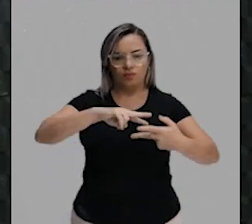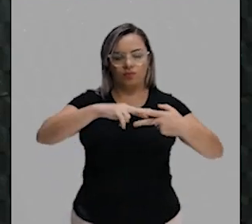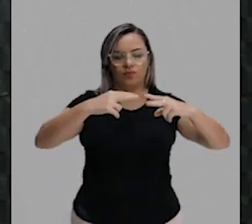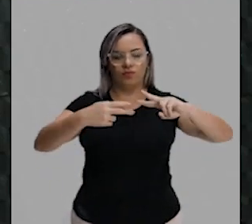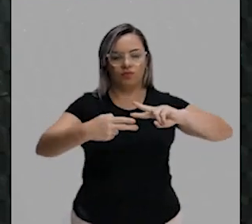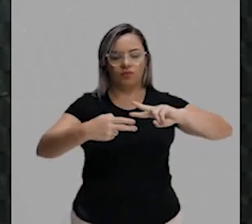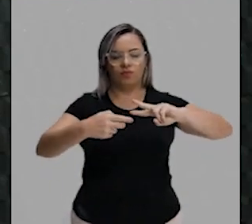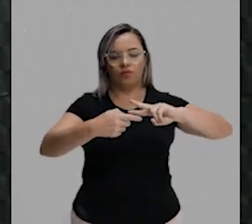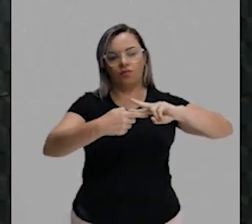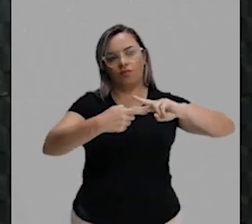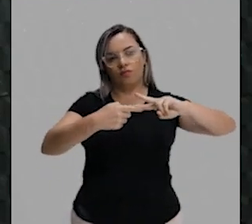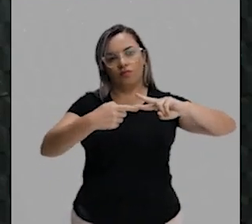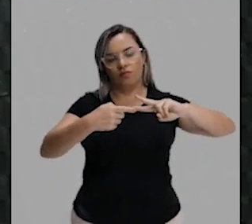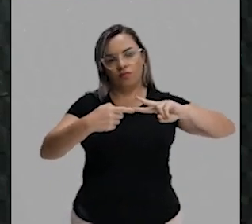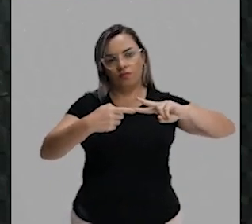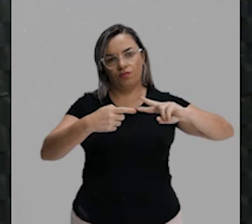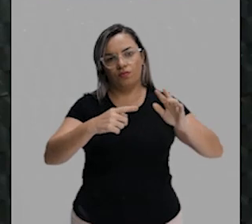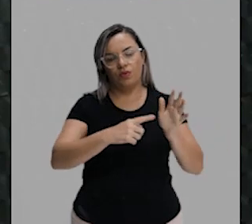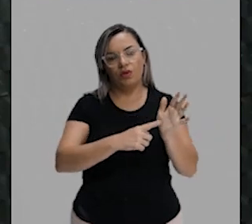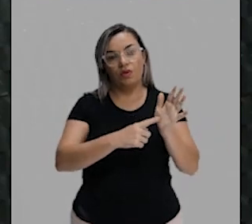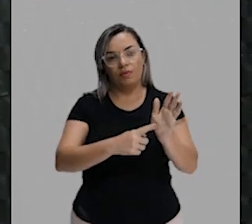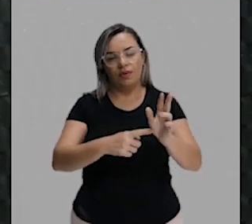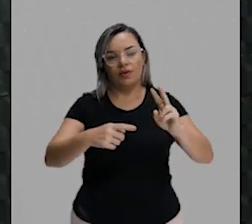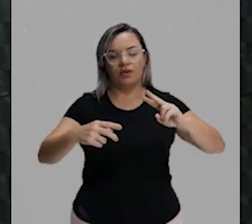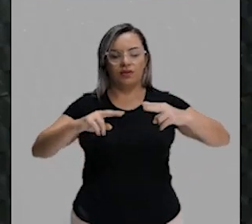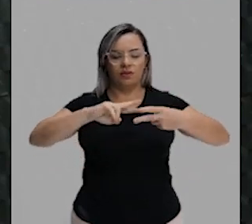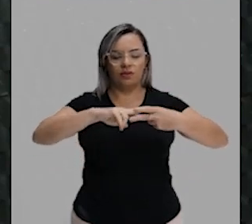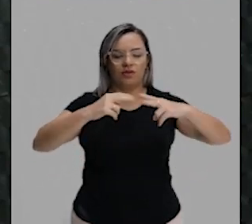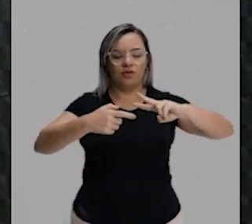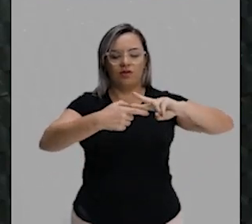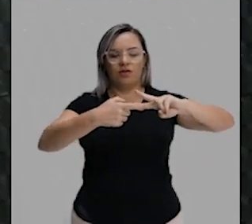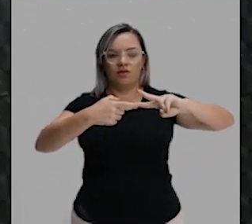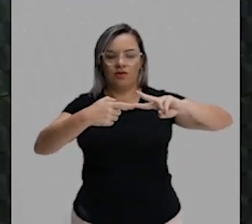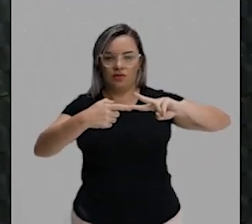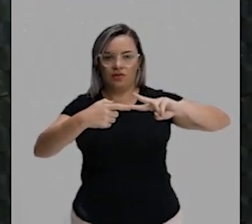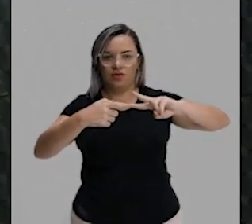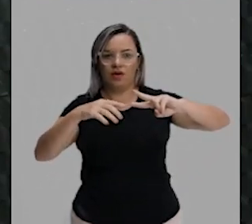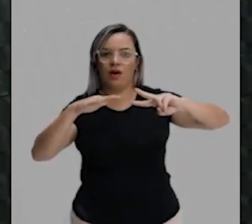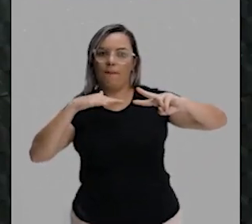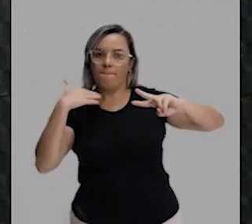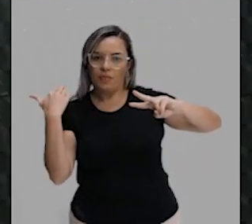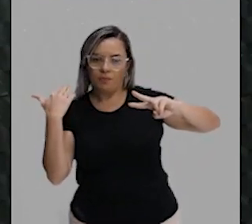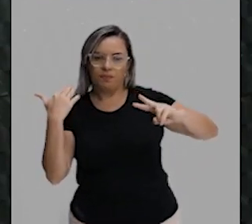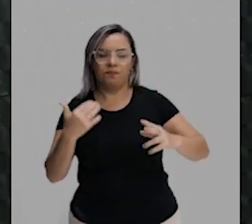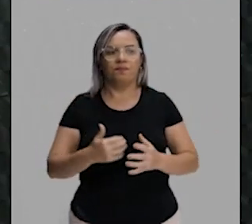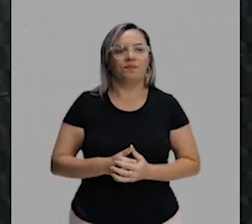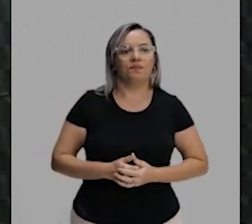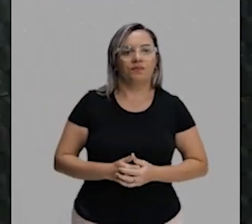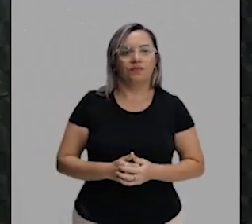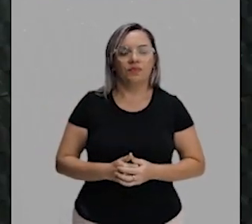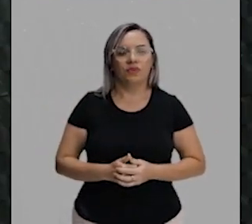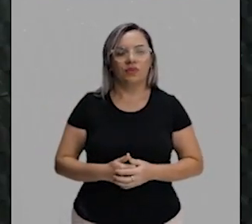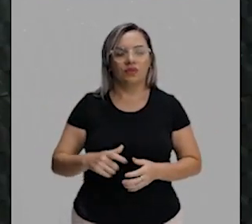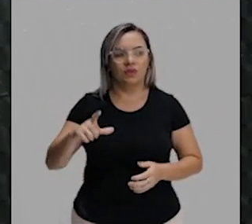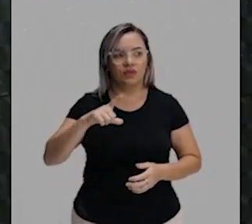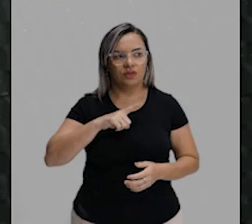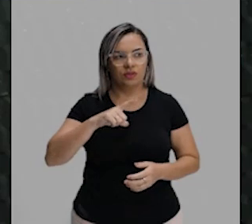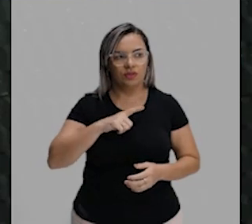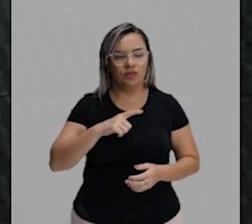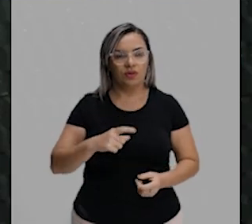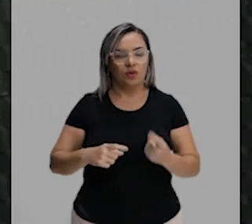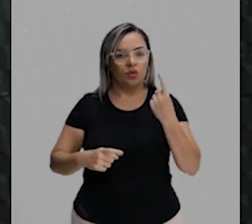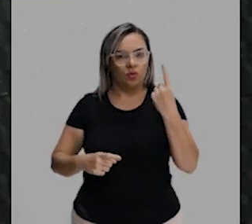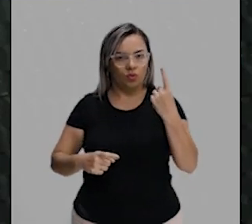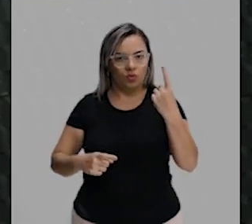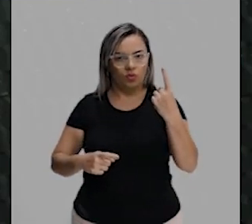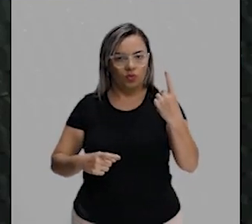tem que estar presentes para que ele provoque a morte do indivíduo. Se ele tiver pelo menos um alelo